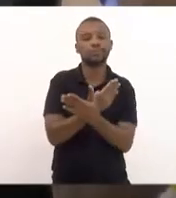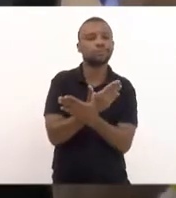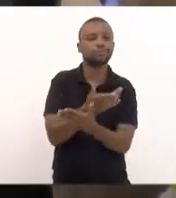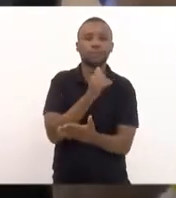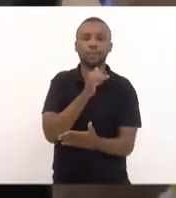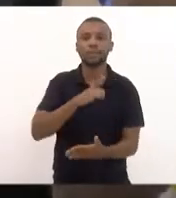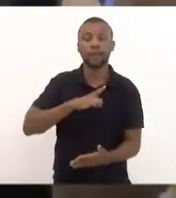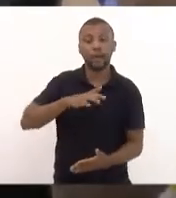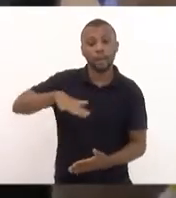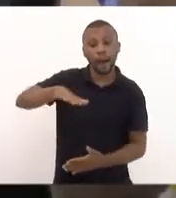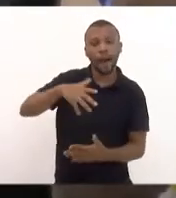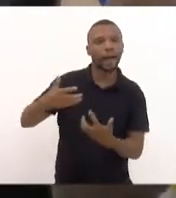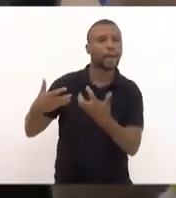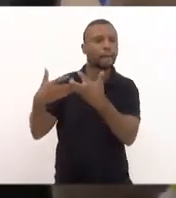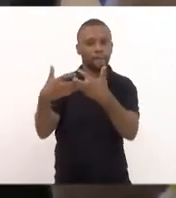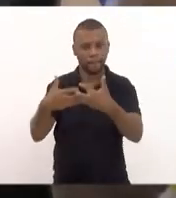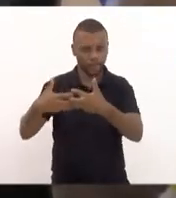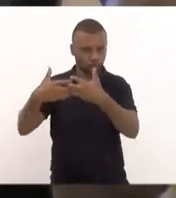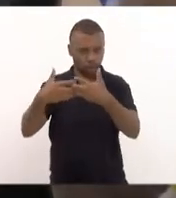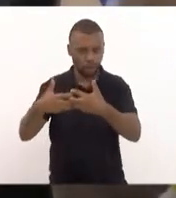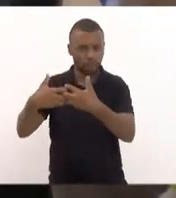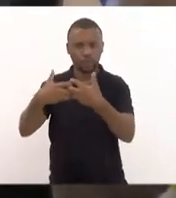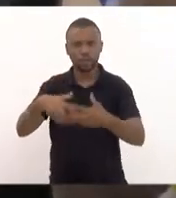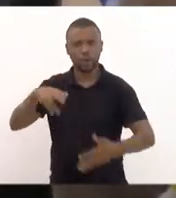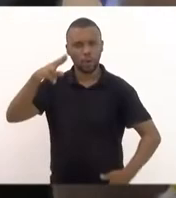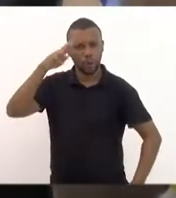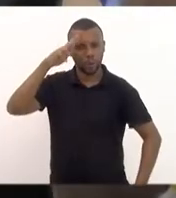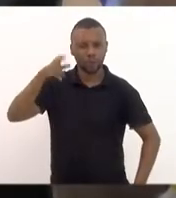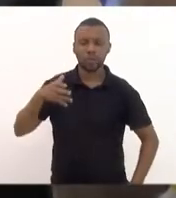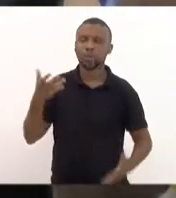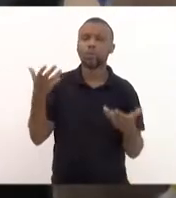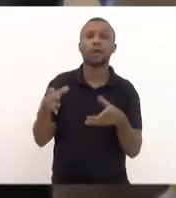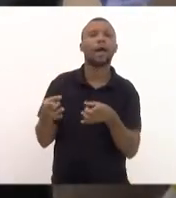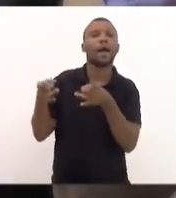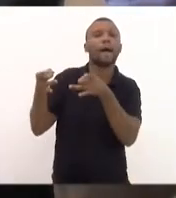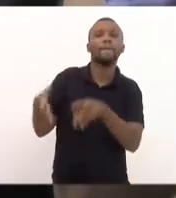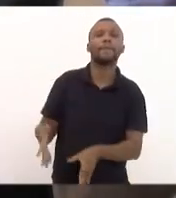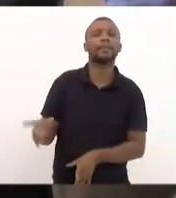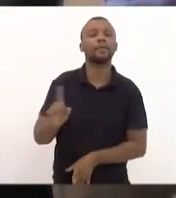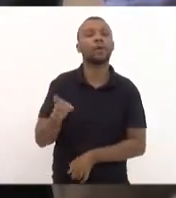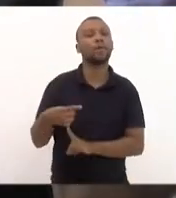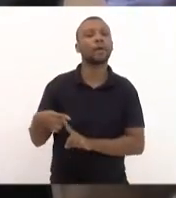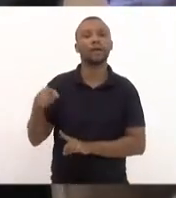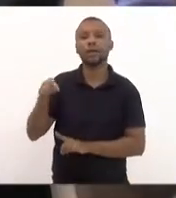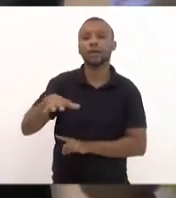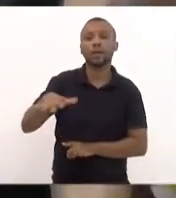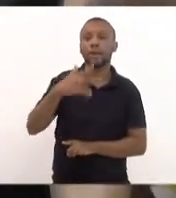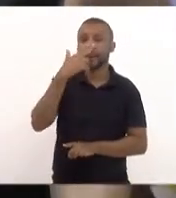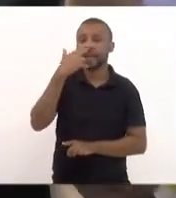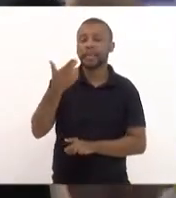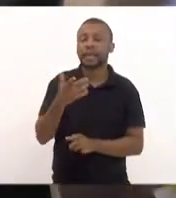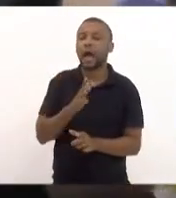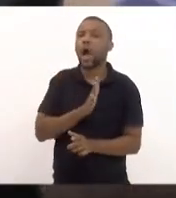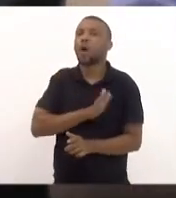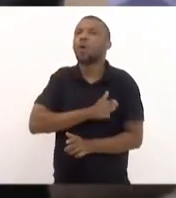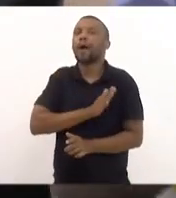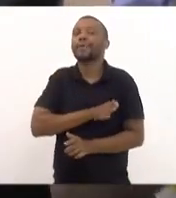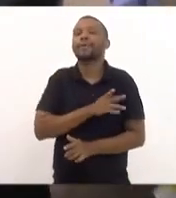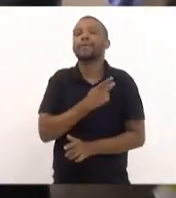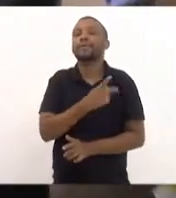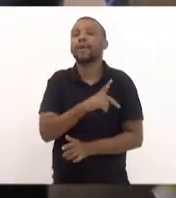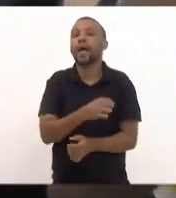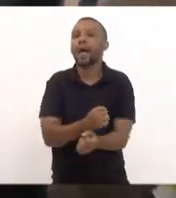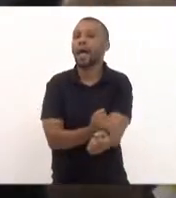área lá em Petrópolis, né? E o Exército não quer abrir mão, porque de que aquilo ali é alguma coisa do coração deles, uma coisa